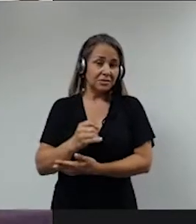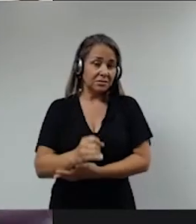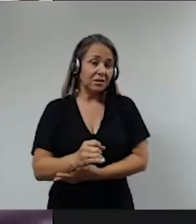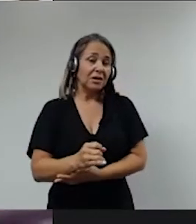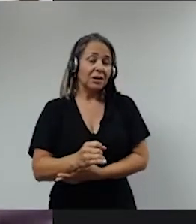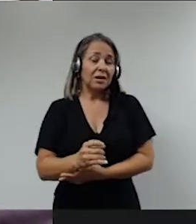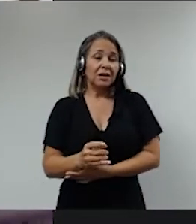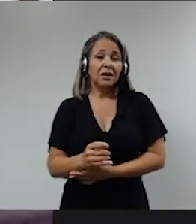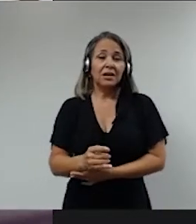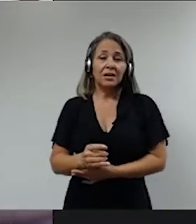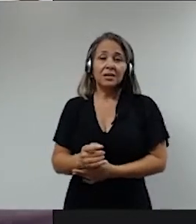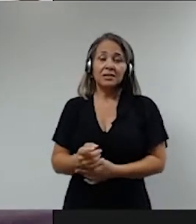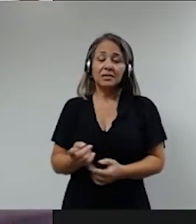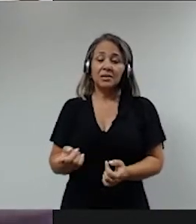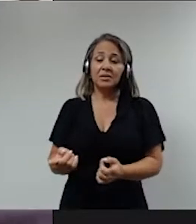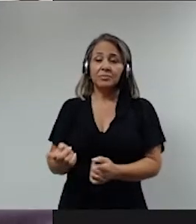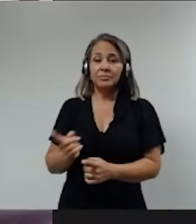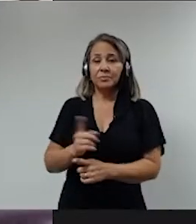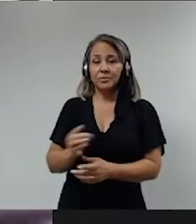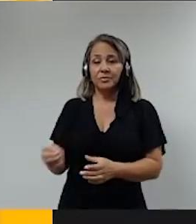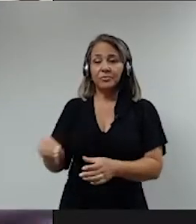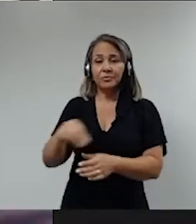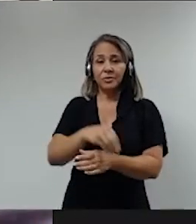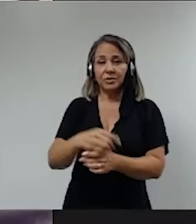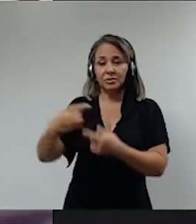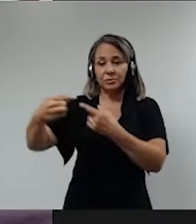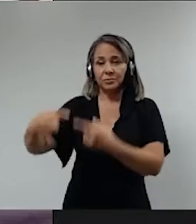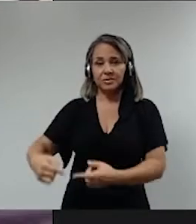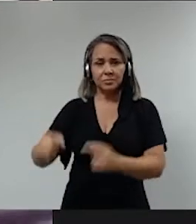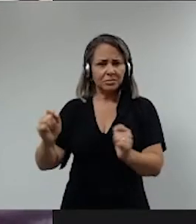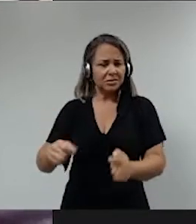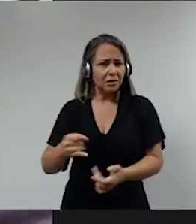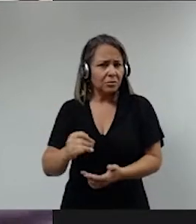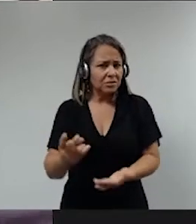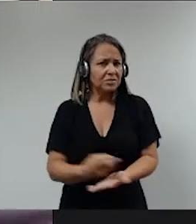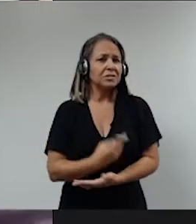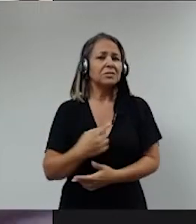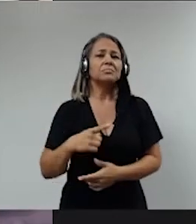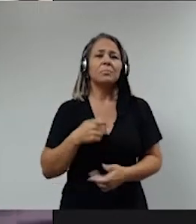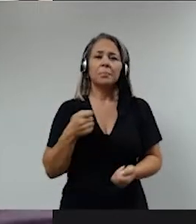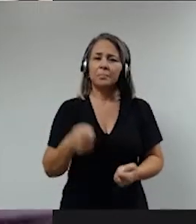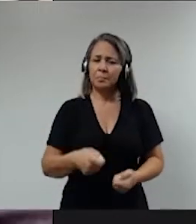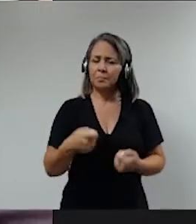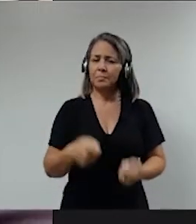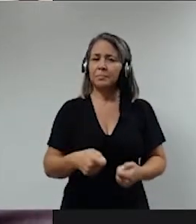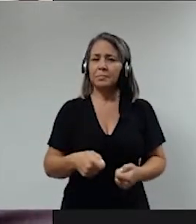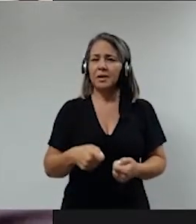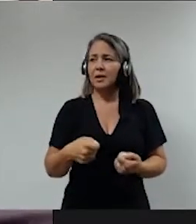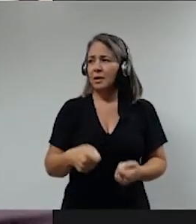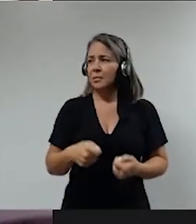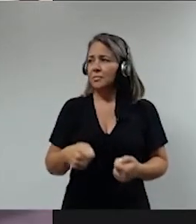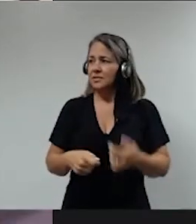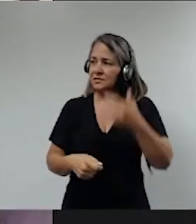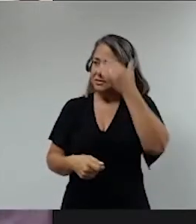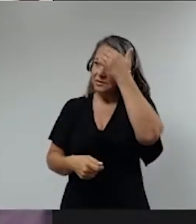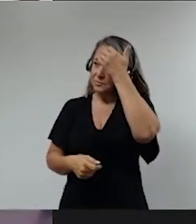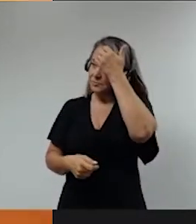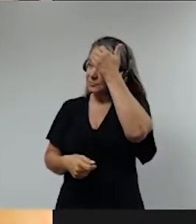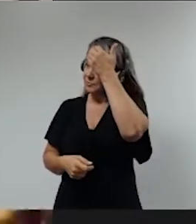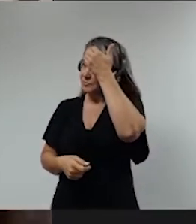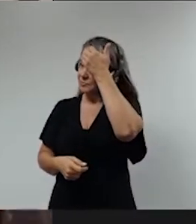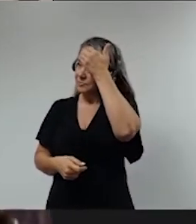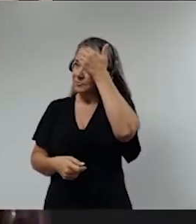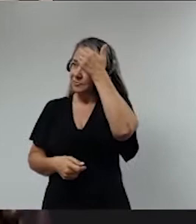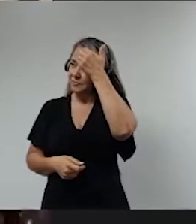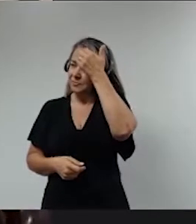acontecerem, devendo ser apuradas, se houver responsabilidade, e aí aplicação das sanções